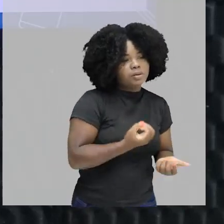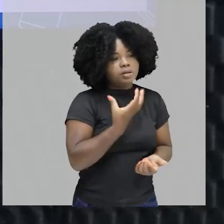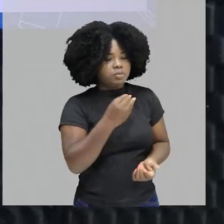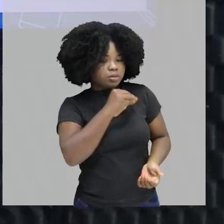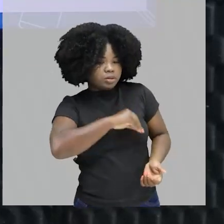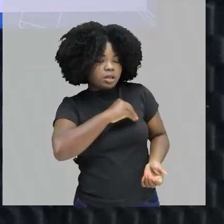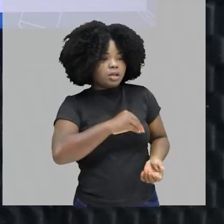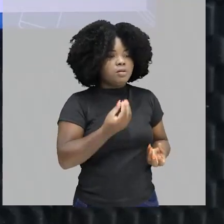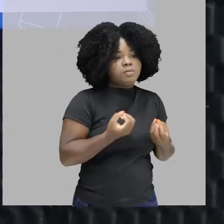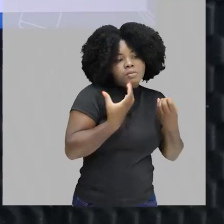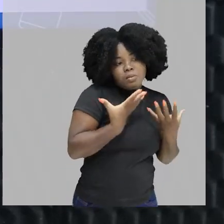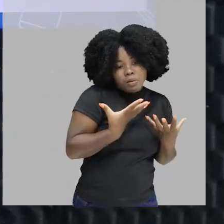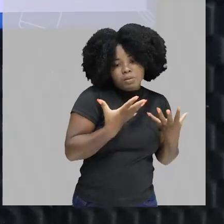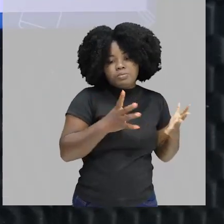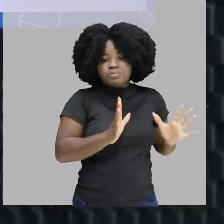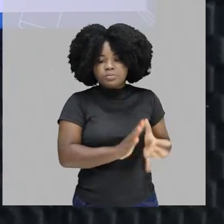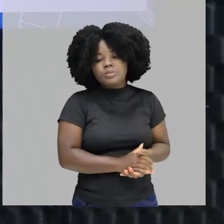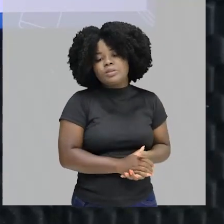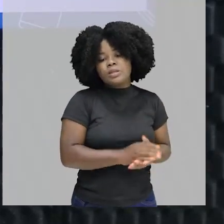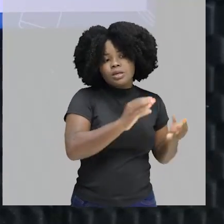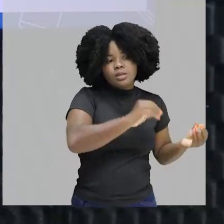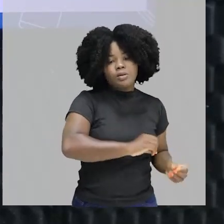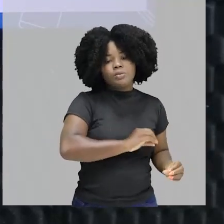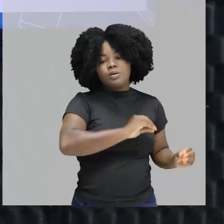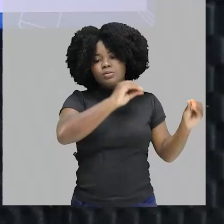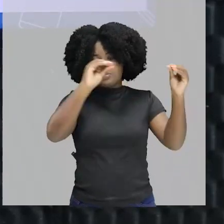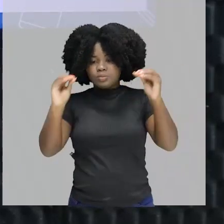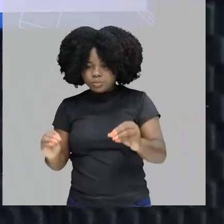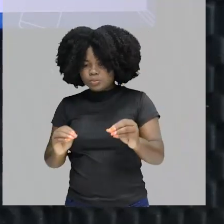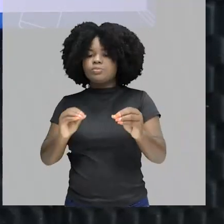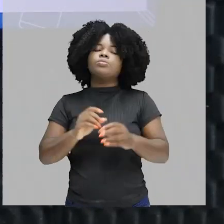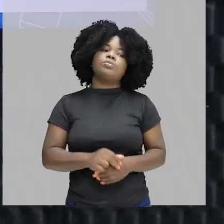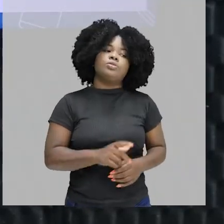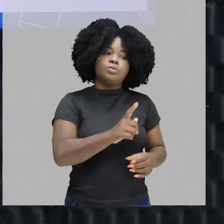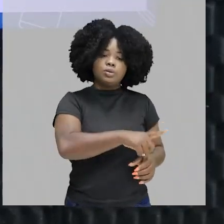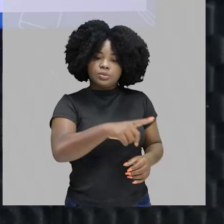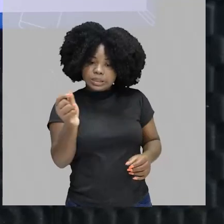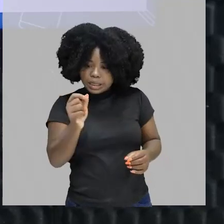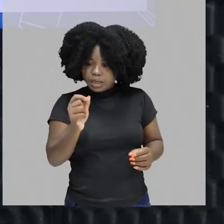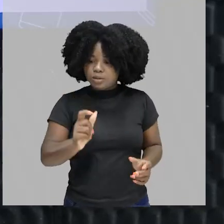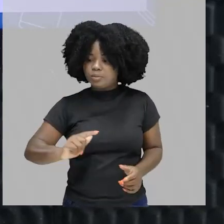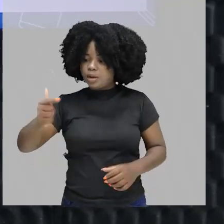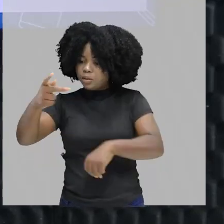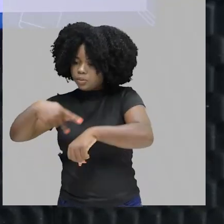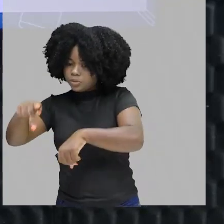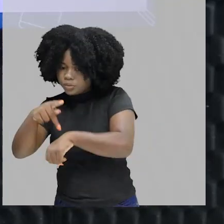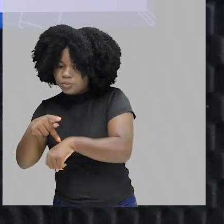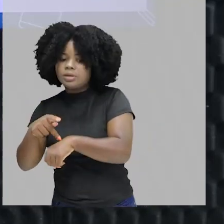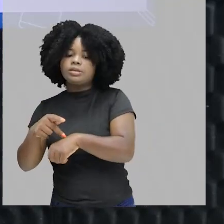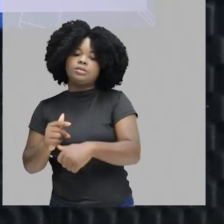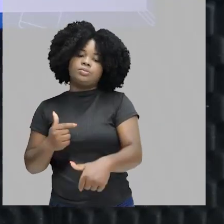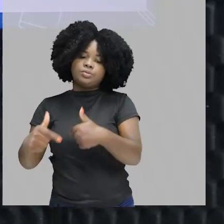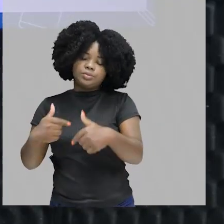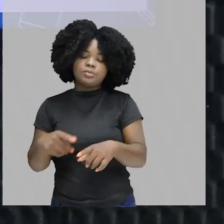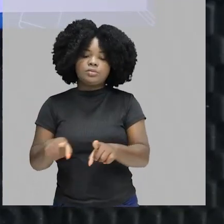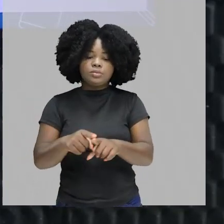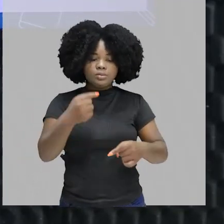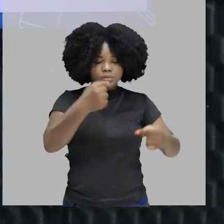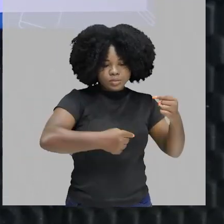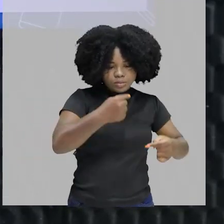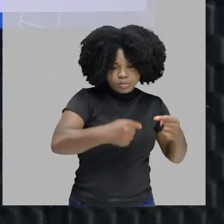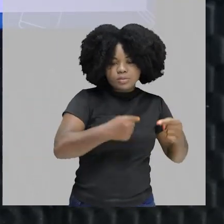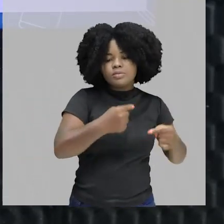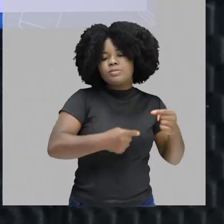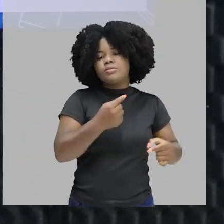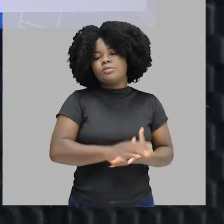vai me possibilitar uma boa qualidade de vida. Eu migro para outras localidades. Aspectos políticos, galera, tá? A questão de perseguição